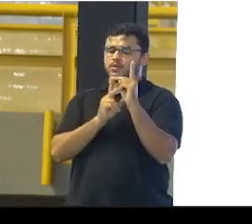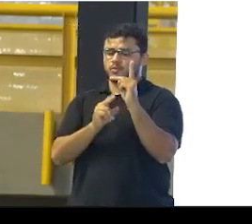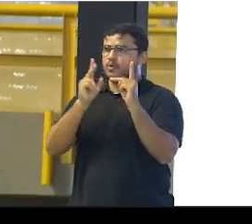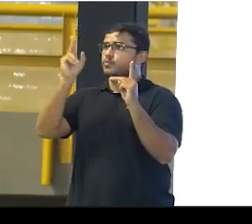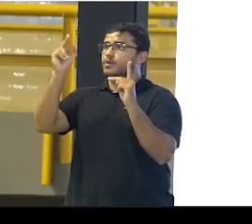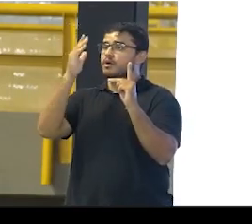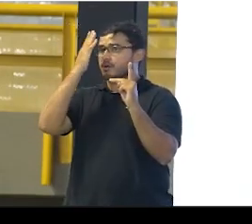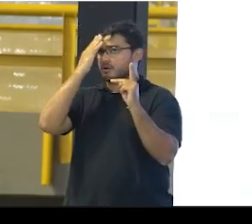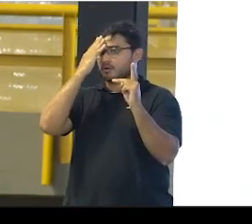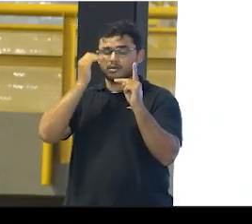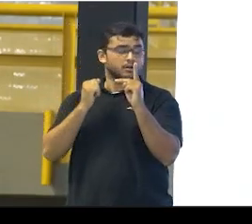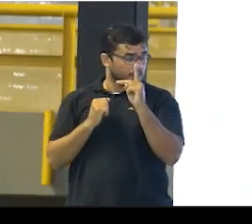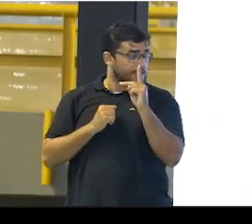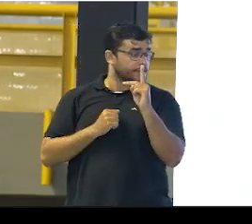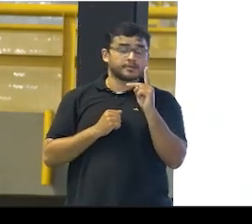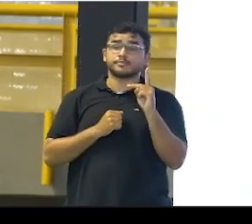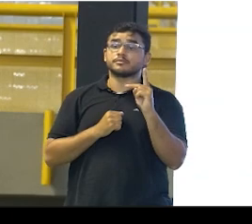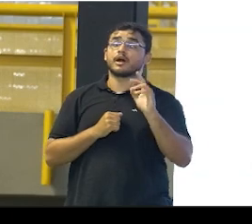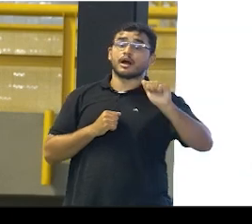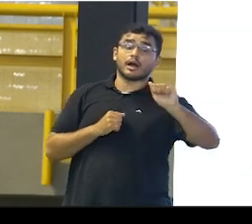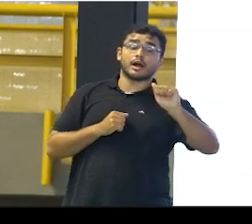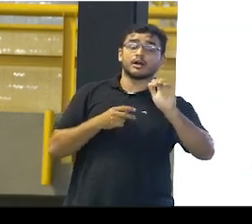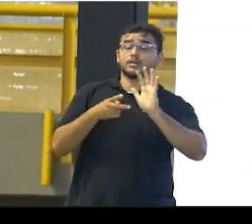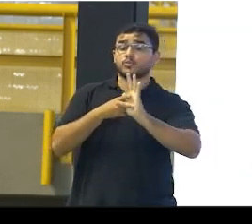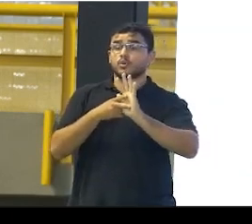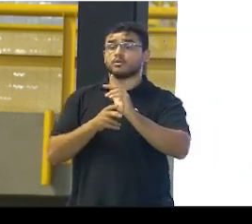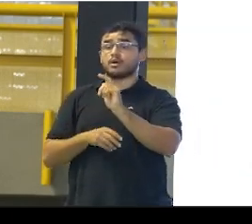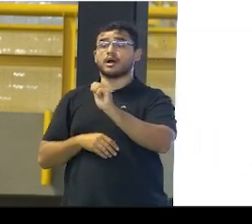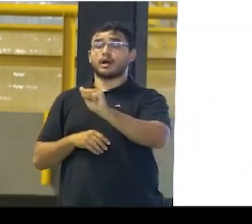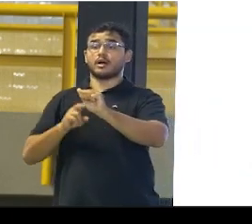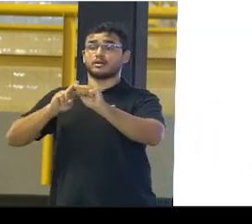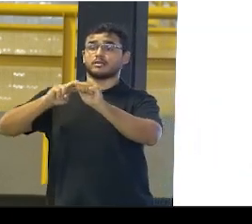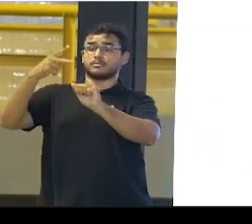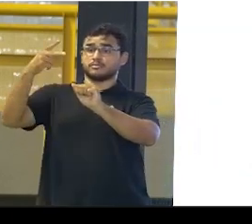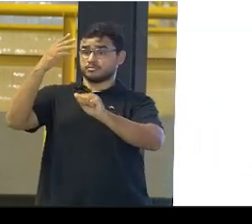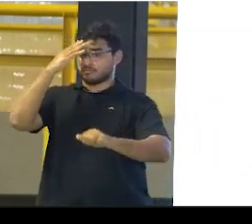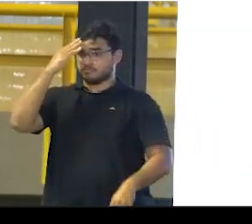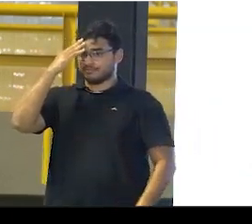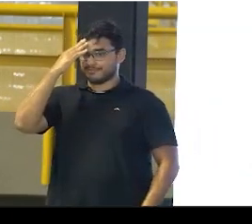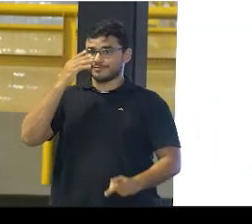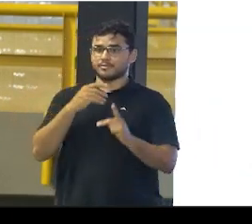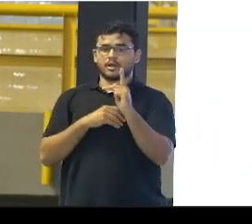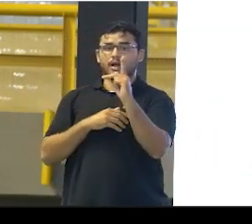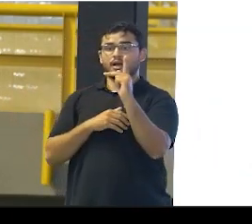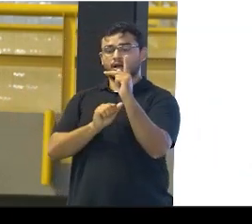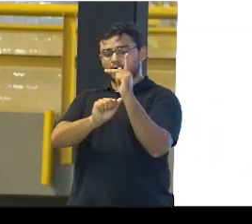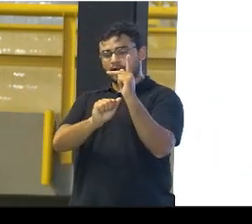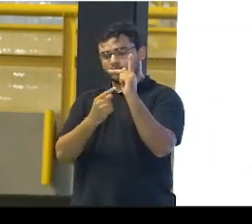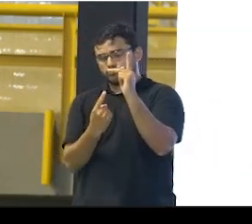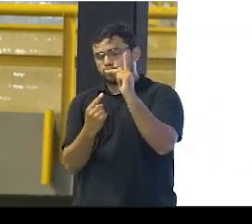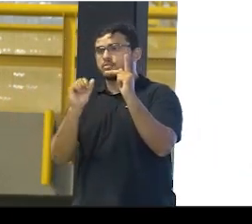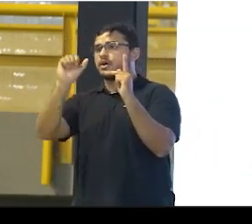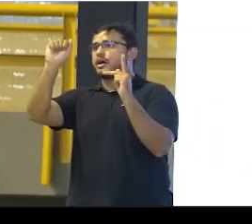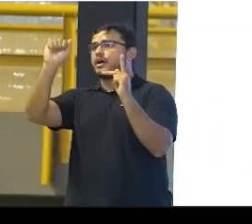por 100 metros. 100 vezes 100 são 10 mil metros